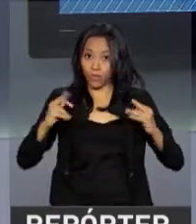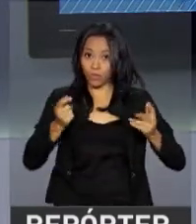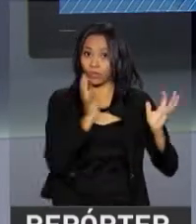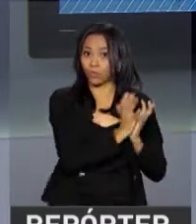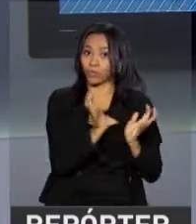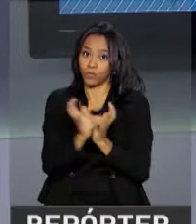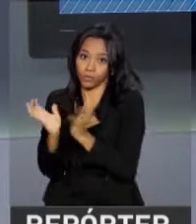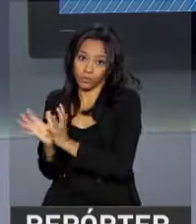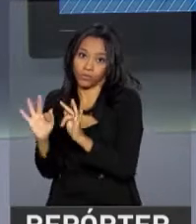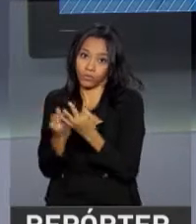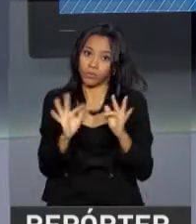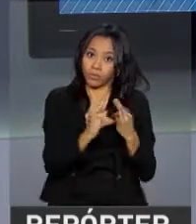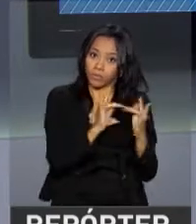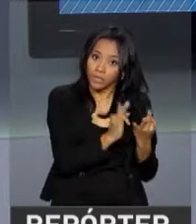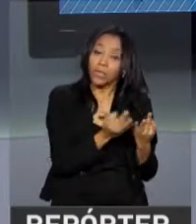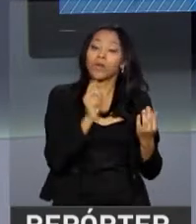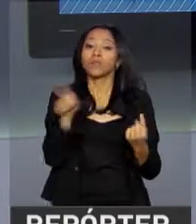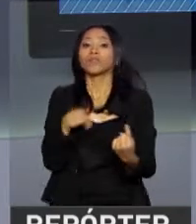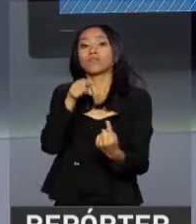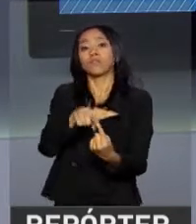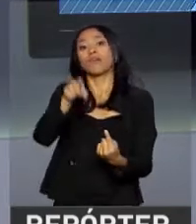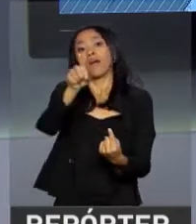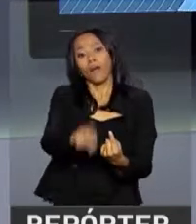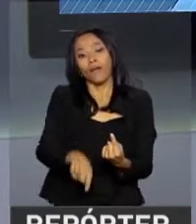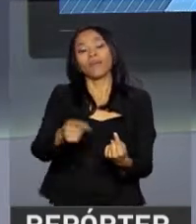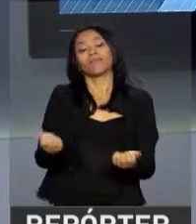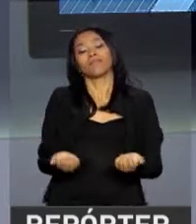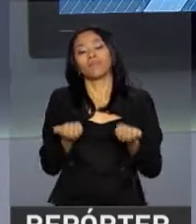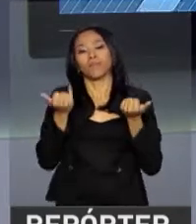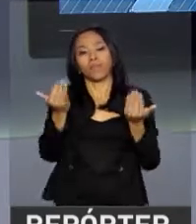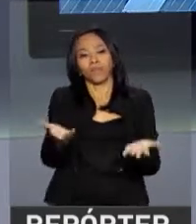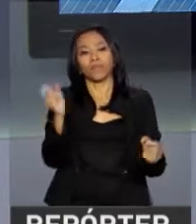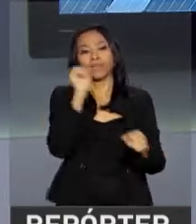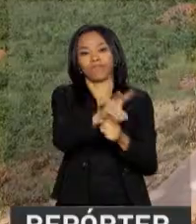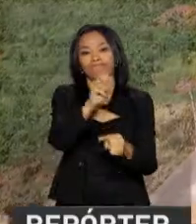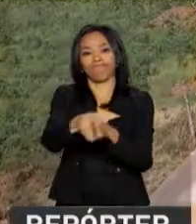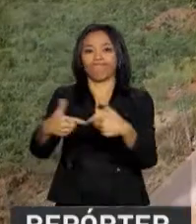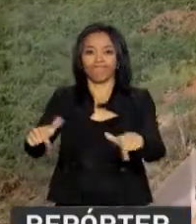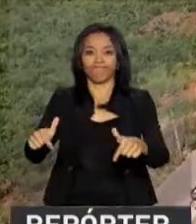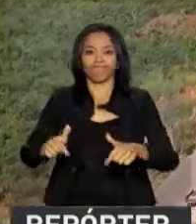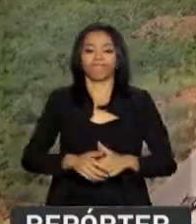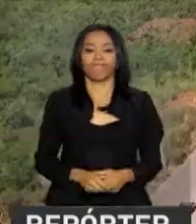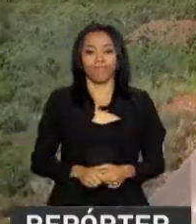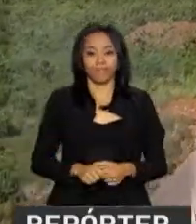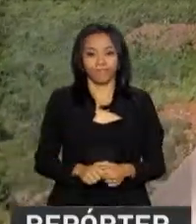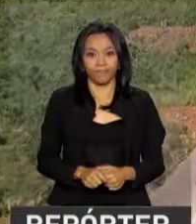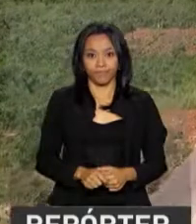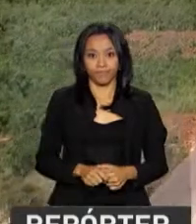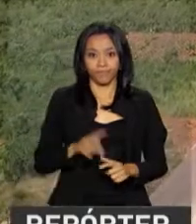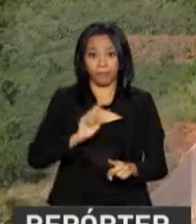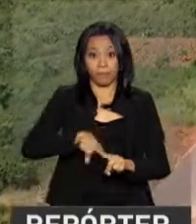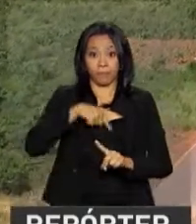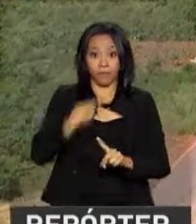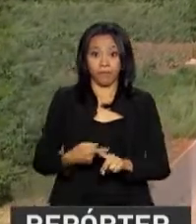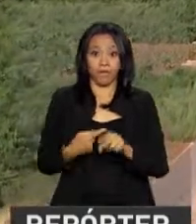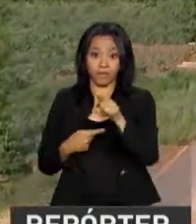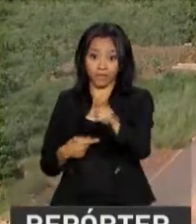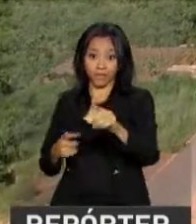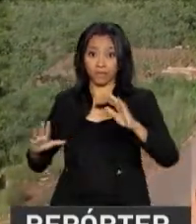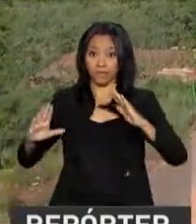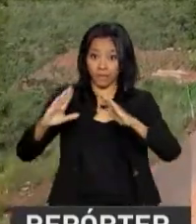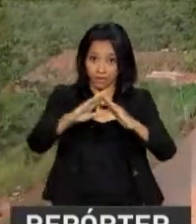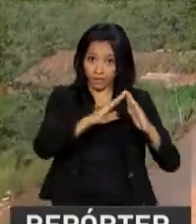além de atender as famílias a meta garantir também a geração de empregos mas moradia e mais